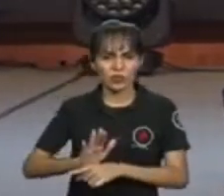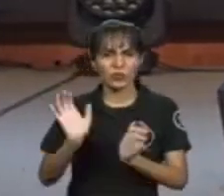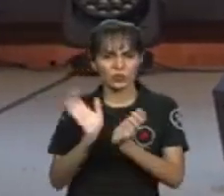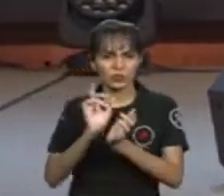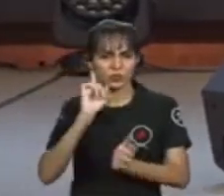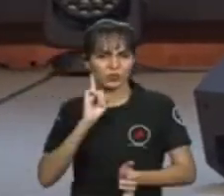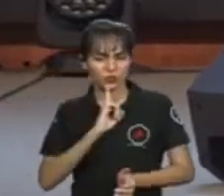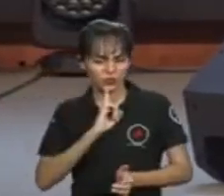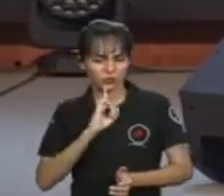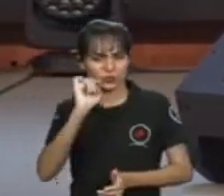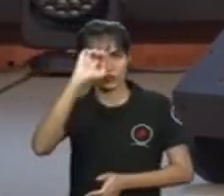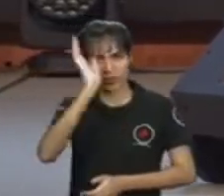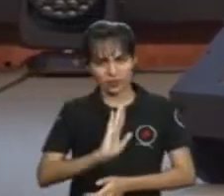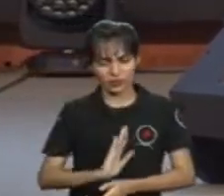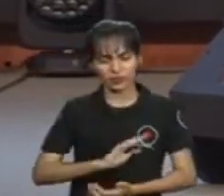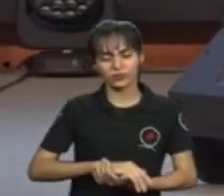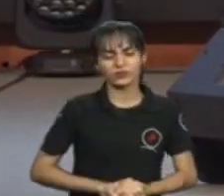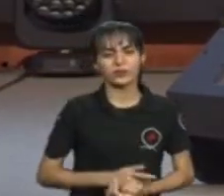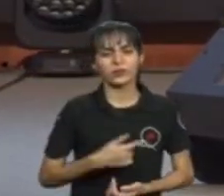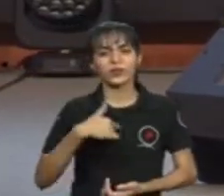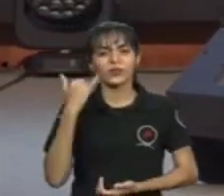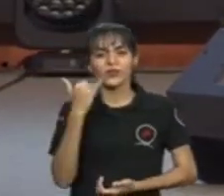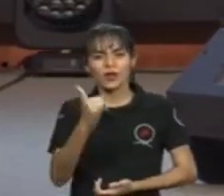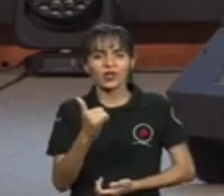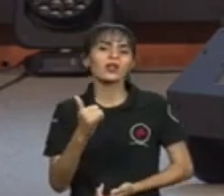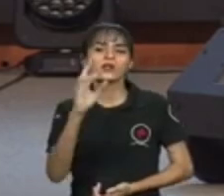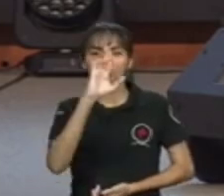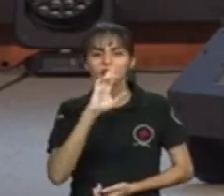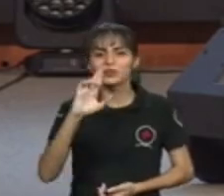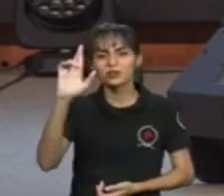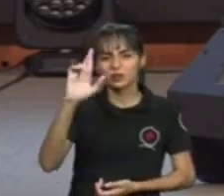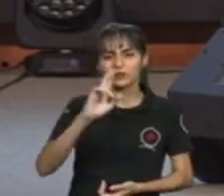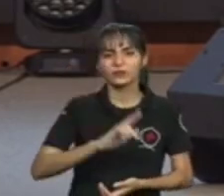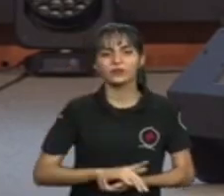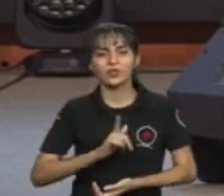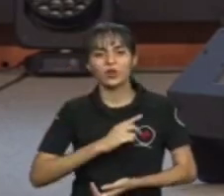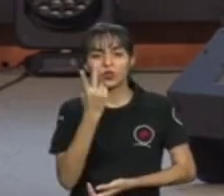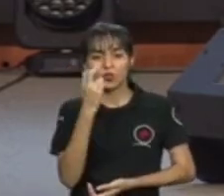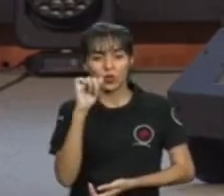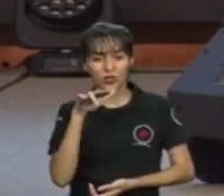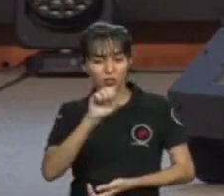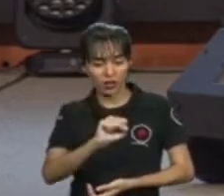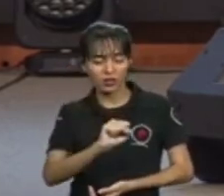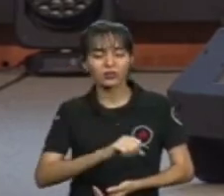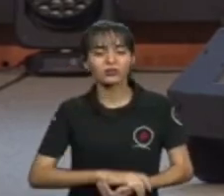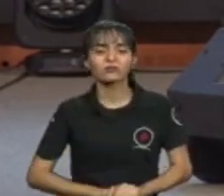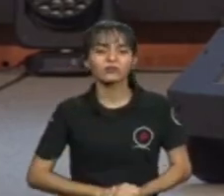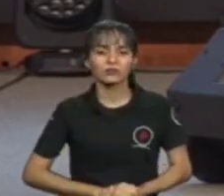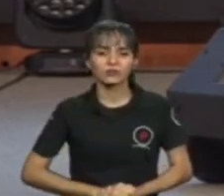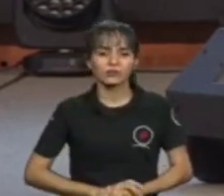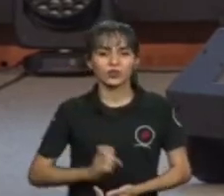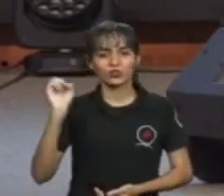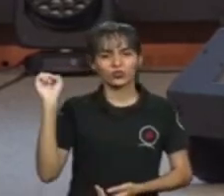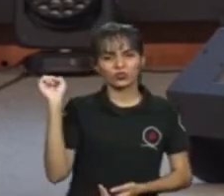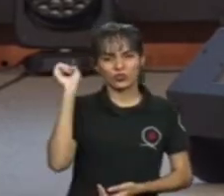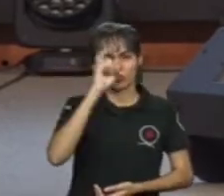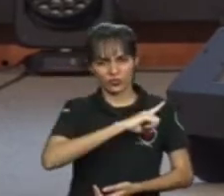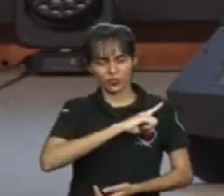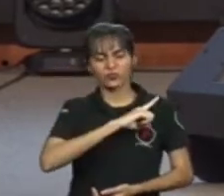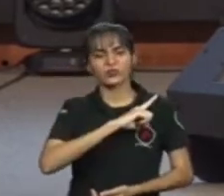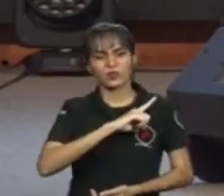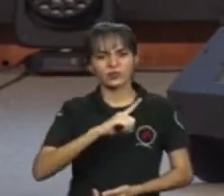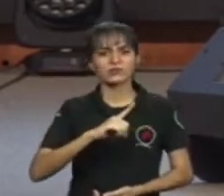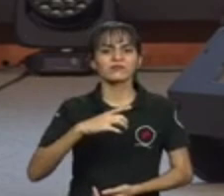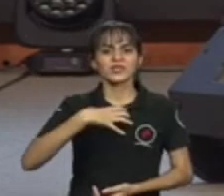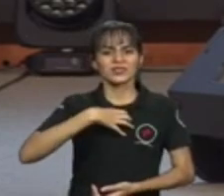falei para o Senhor, apesar de ter passado por 2 anos com muita dificuldade, me